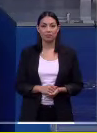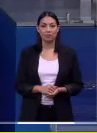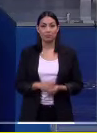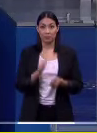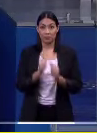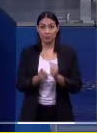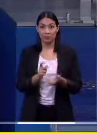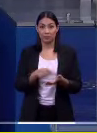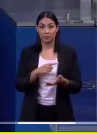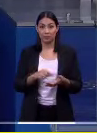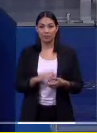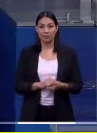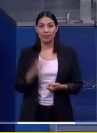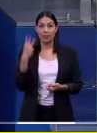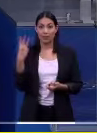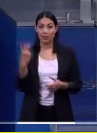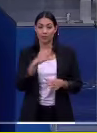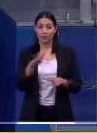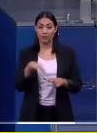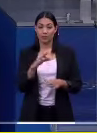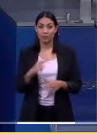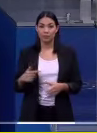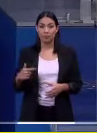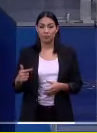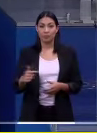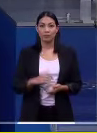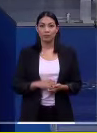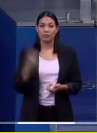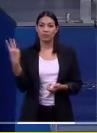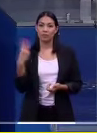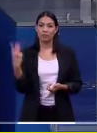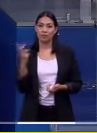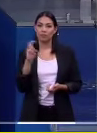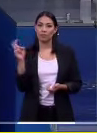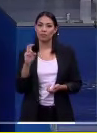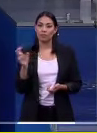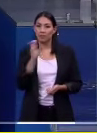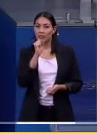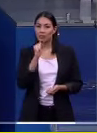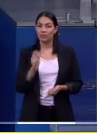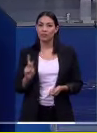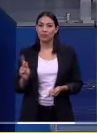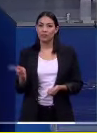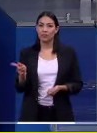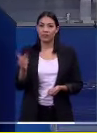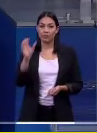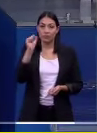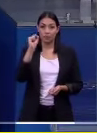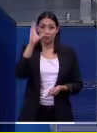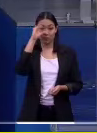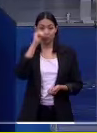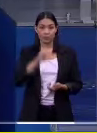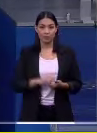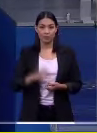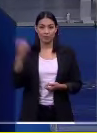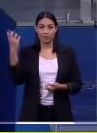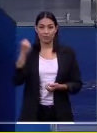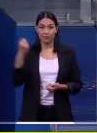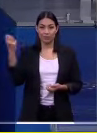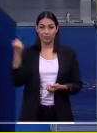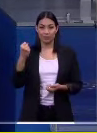Time Mania, com 3 sorteios semanais, às terças, quintas e sábados, sempre às 8 da noite. Bola branca, número